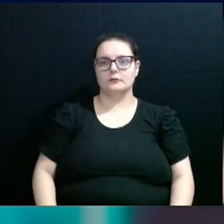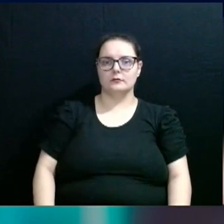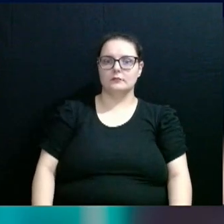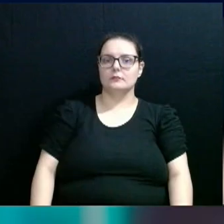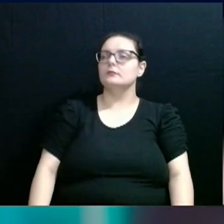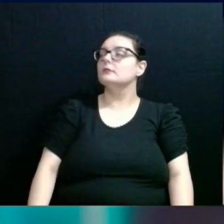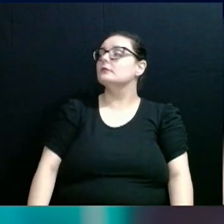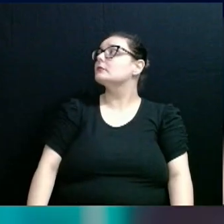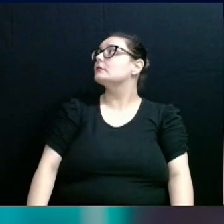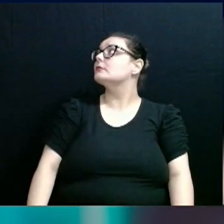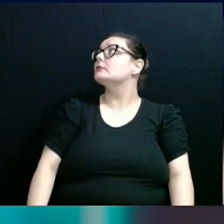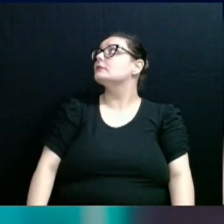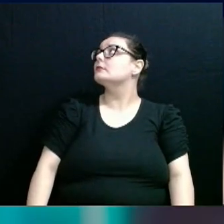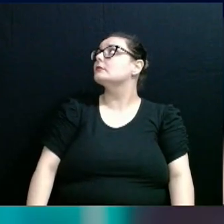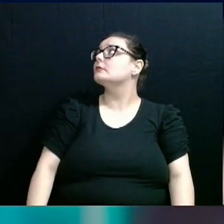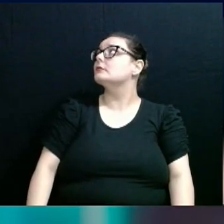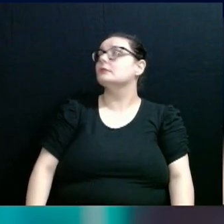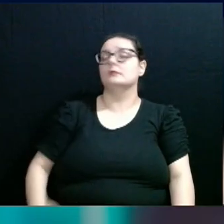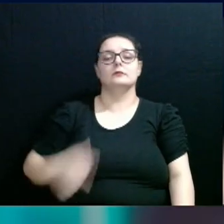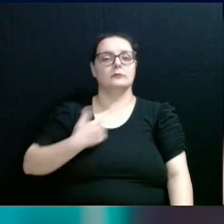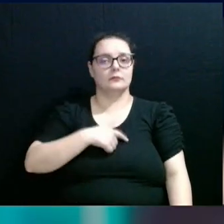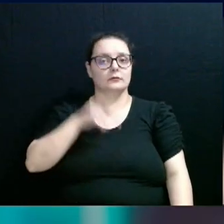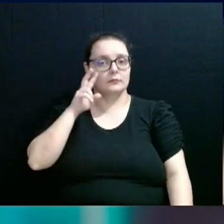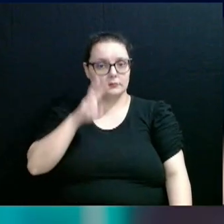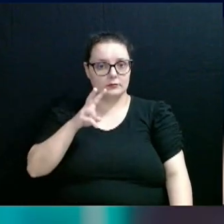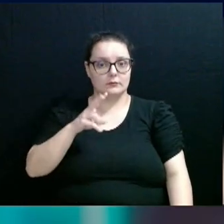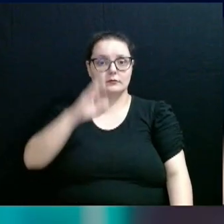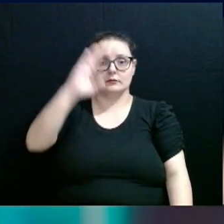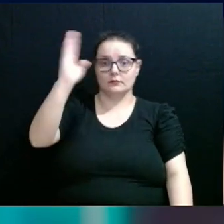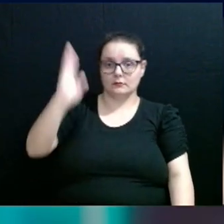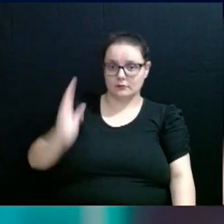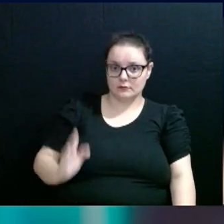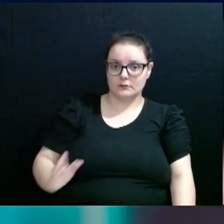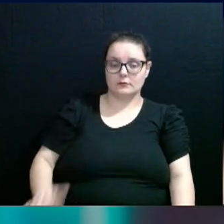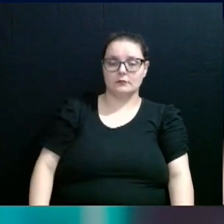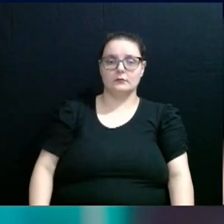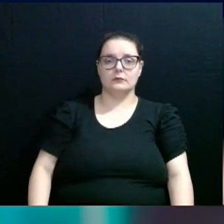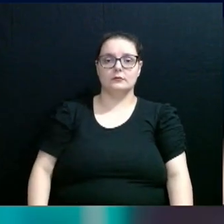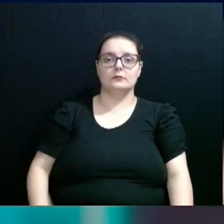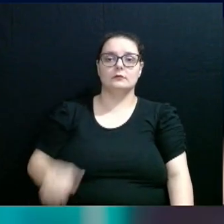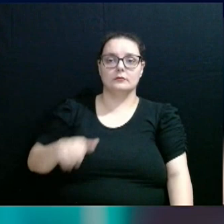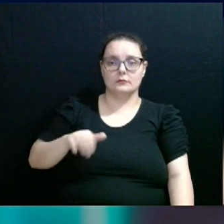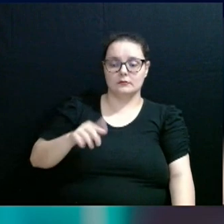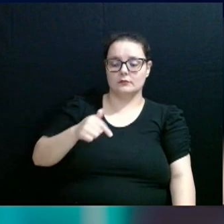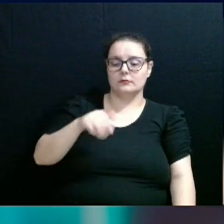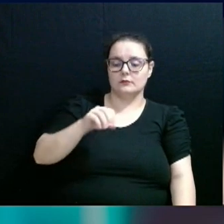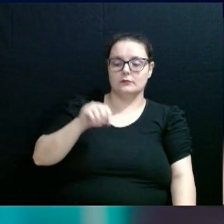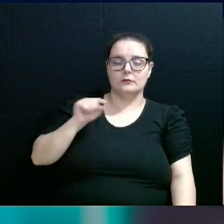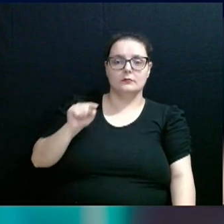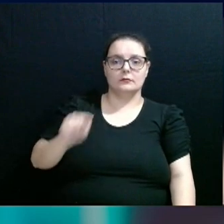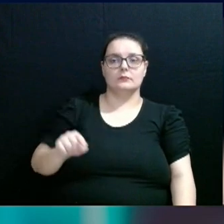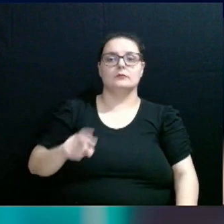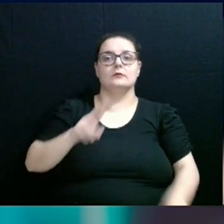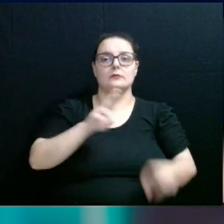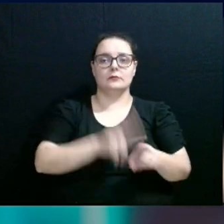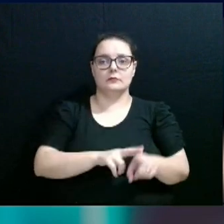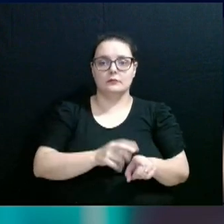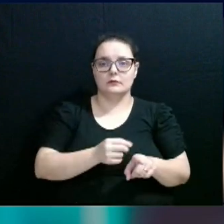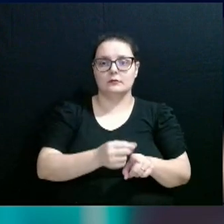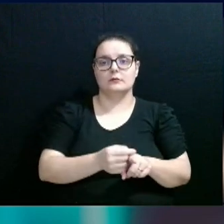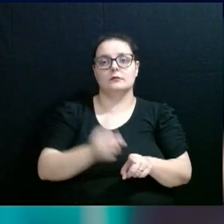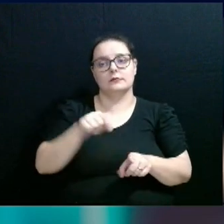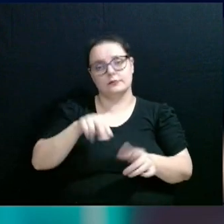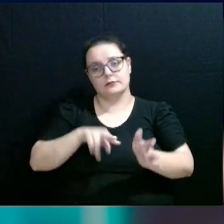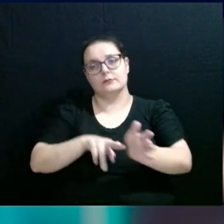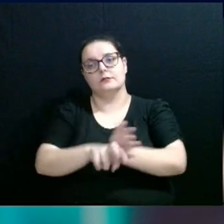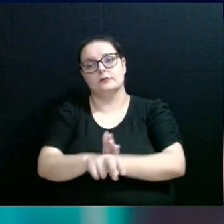E assim, a gente vê no Brasil, mais de 70 mil cânceres de próstata vão ser diagnosticados a cada